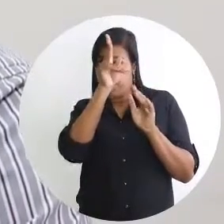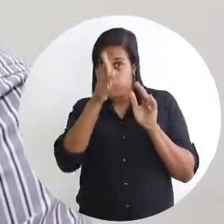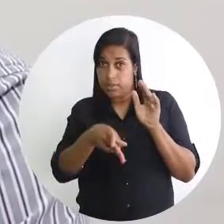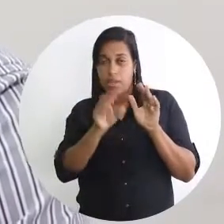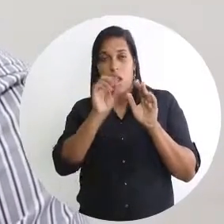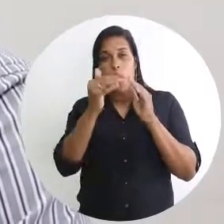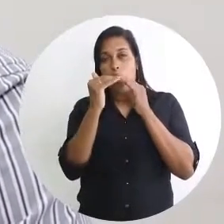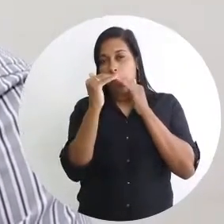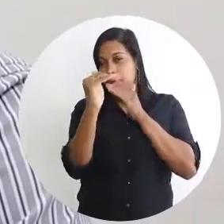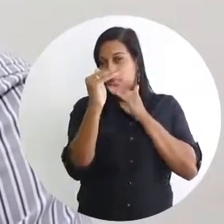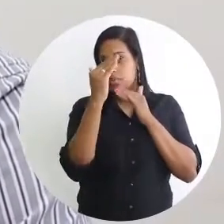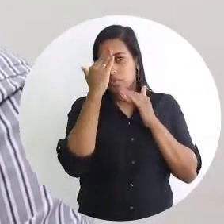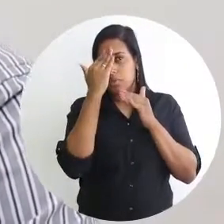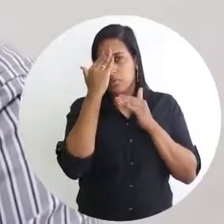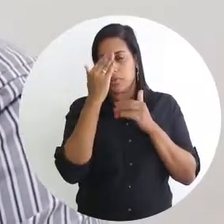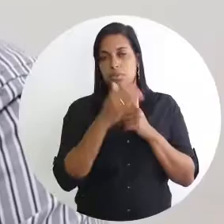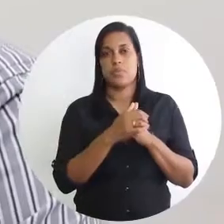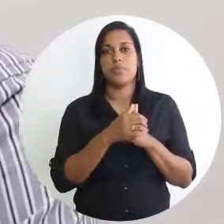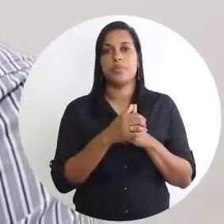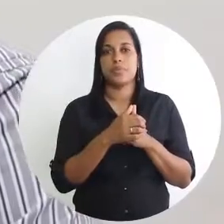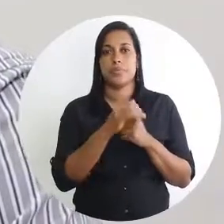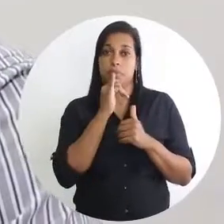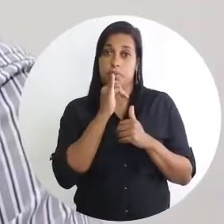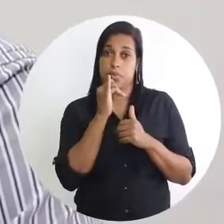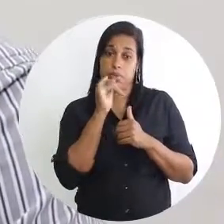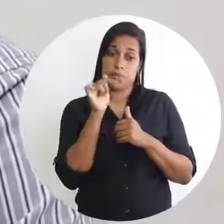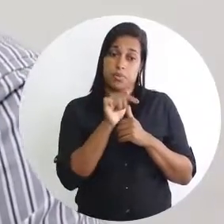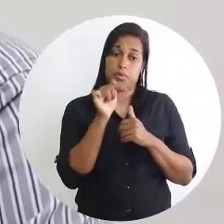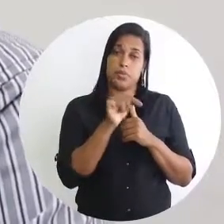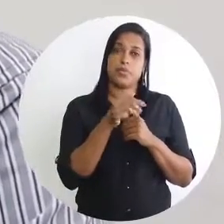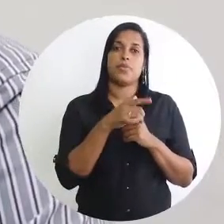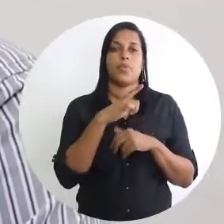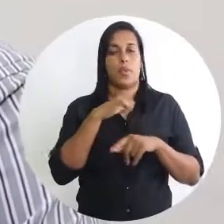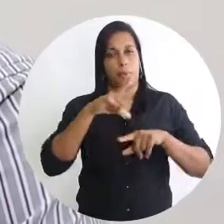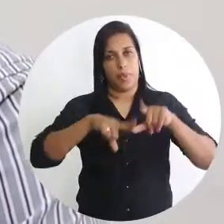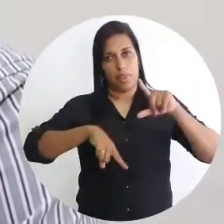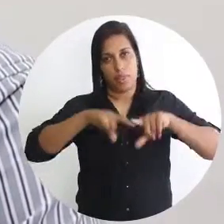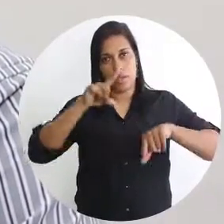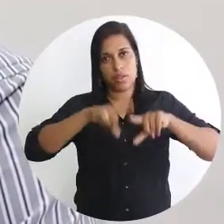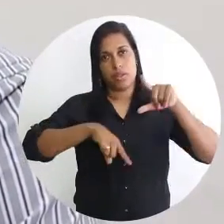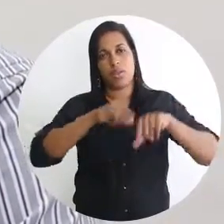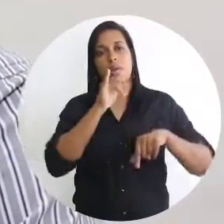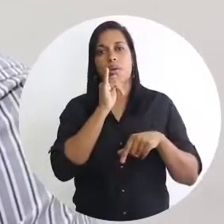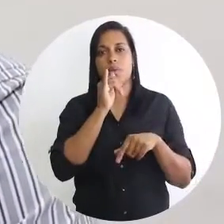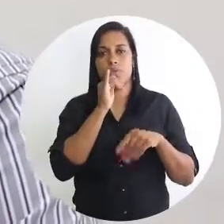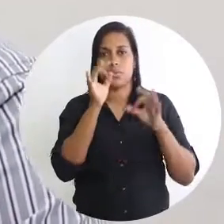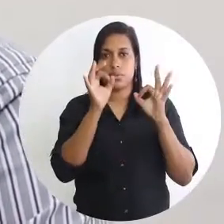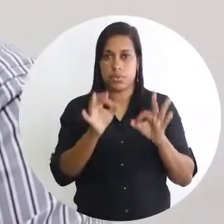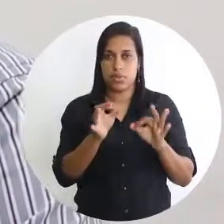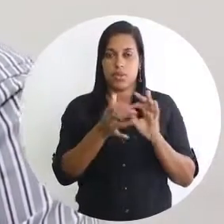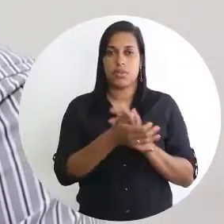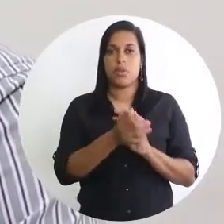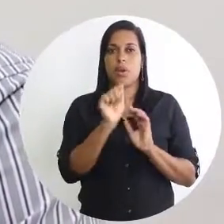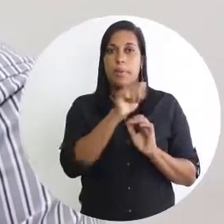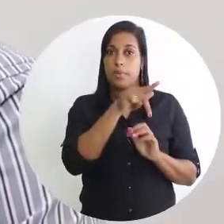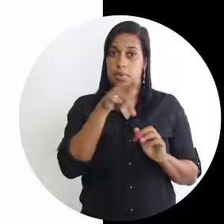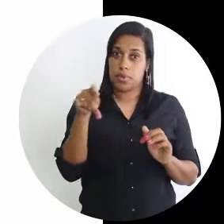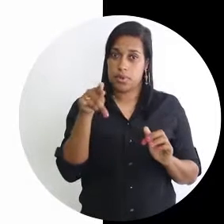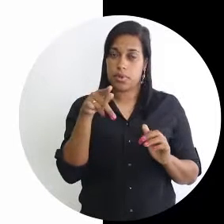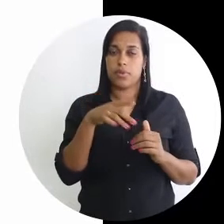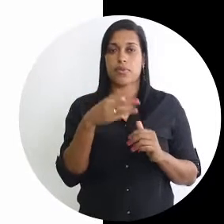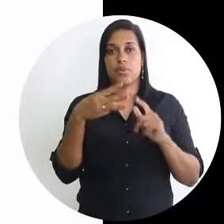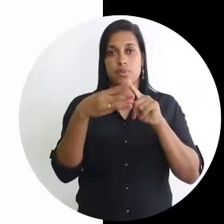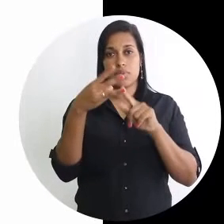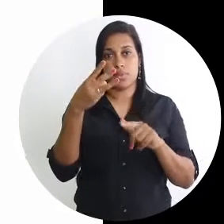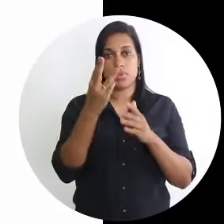vertical ou na posição horizontal. Então a gente tem um exemplozinho aqui que também está no nosso material, certo? Uma aplicação